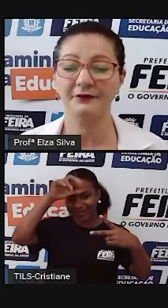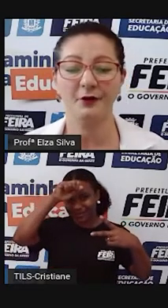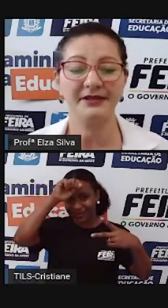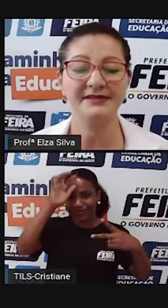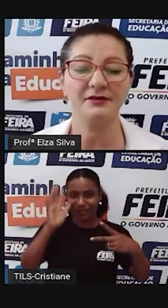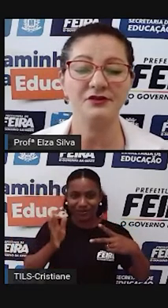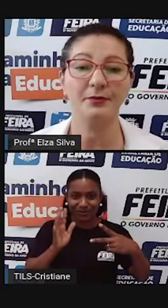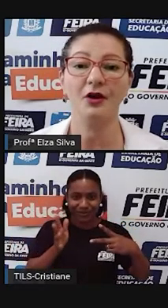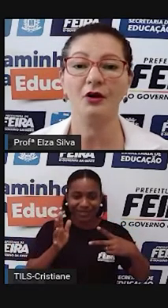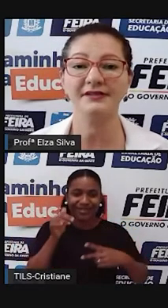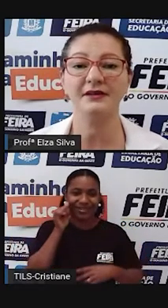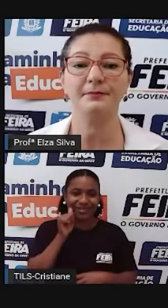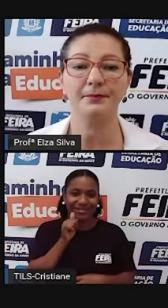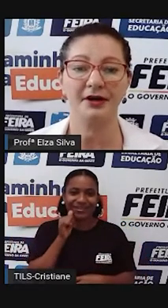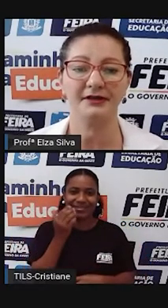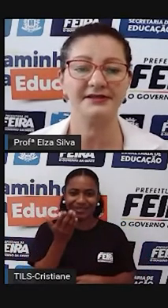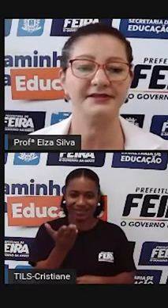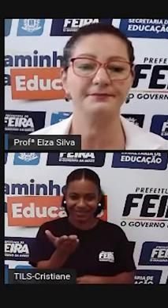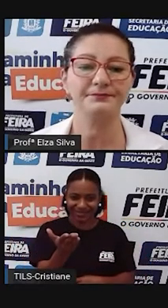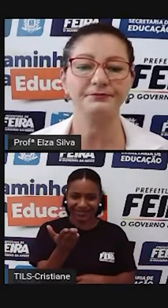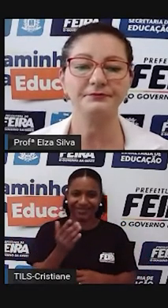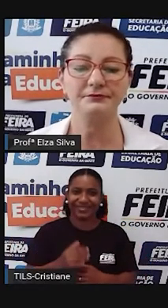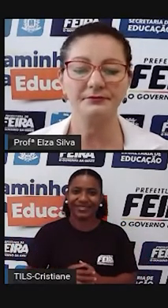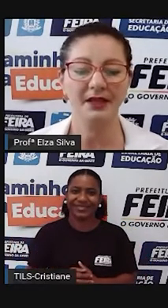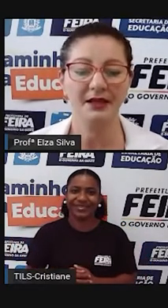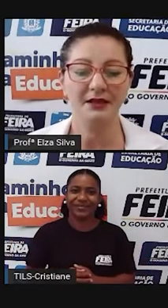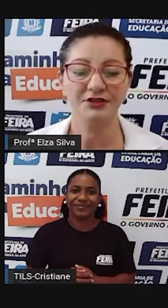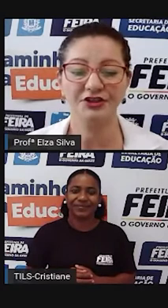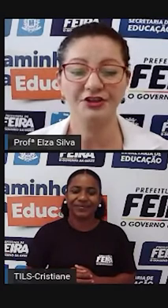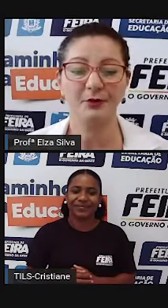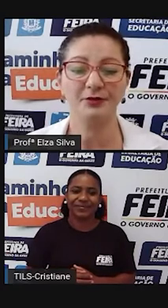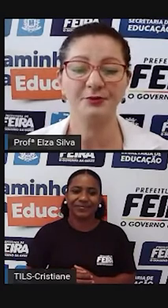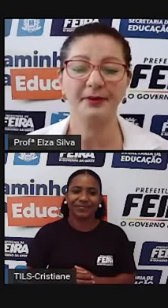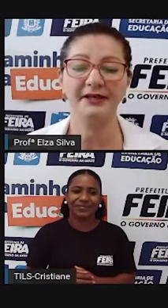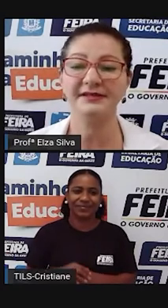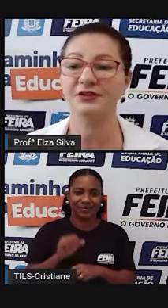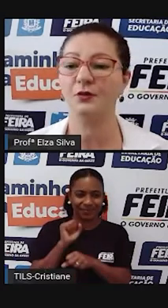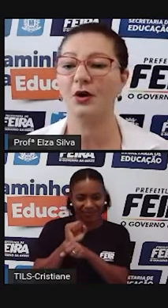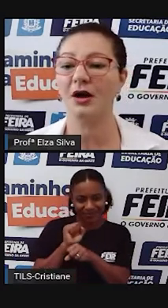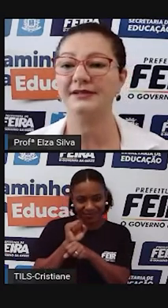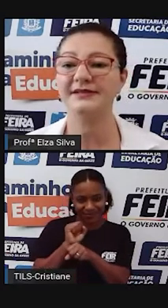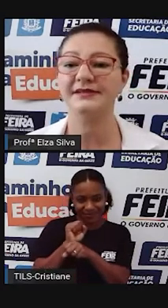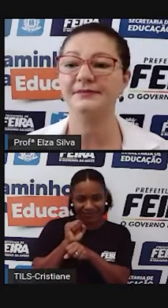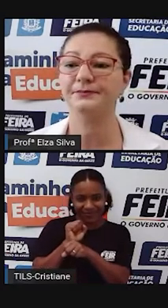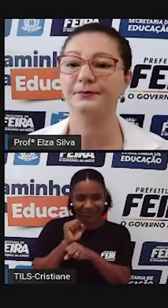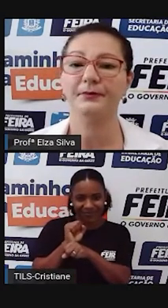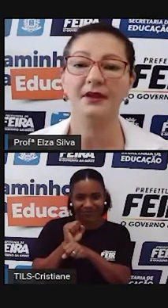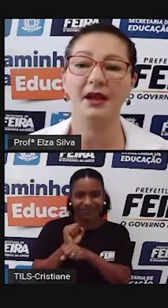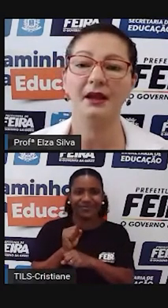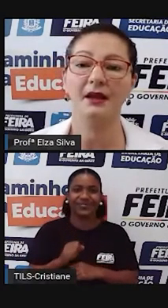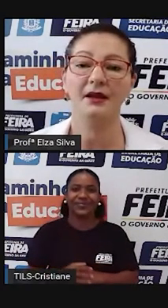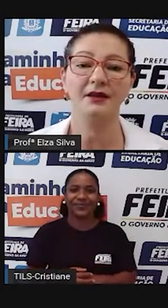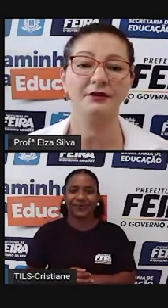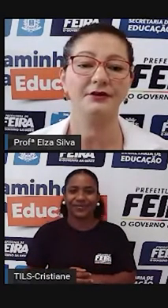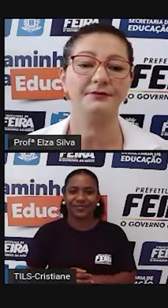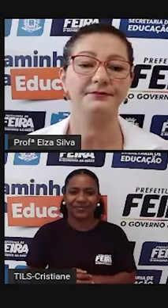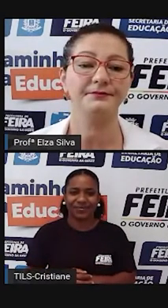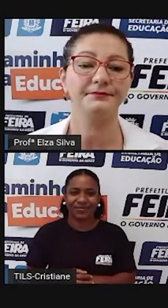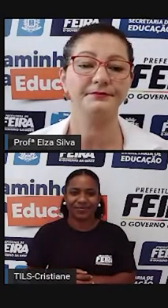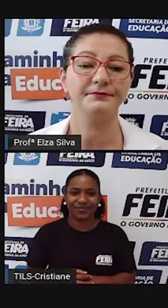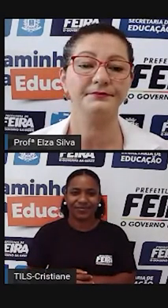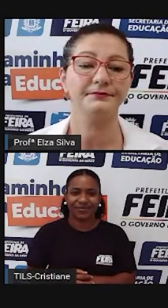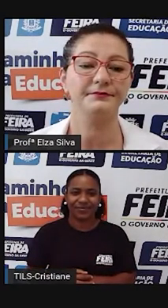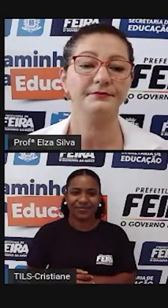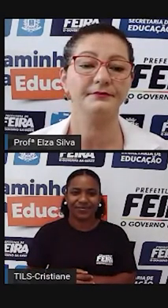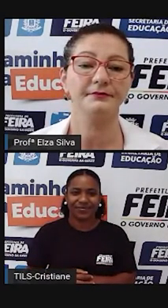buscar aqui informação sobre Rosa Parks. Just a moment, please. She was here.